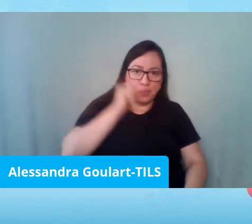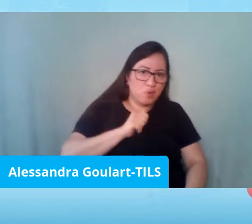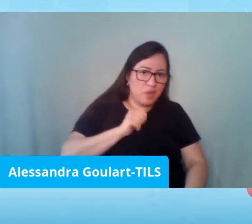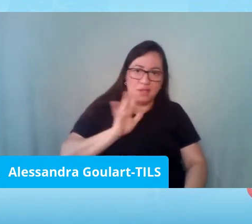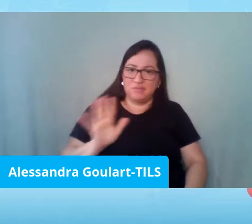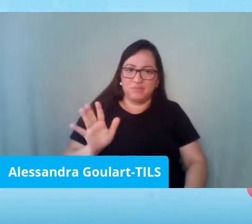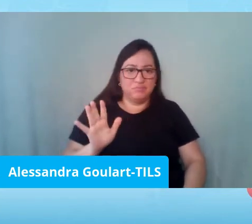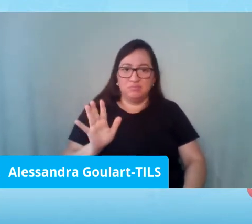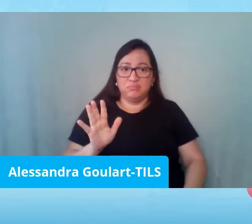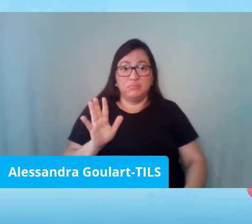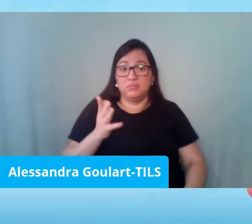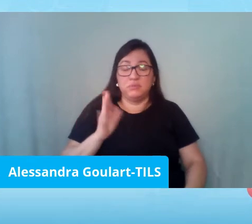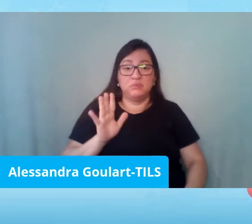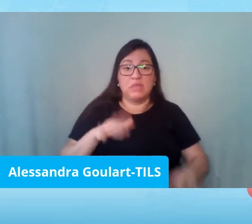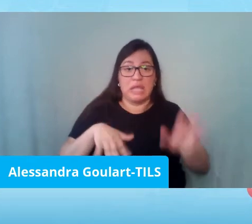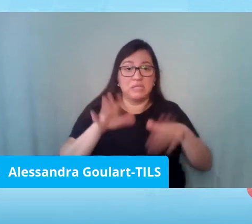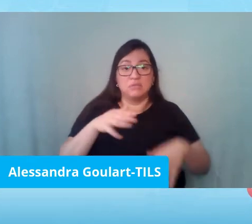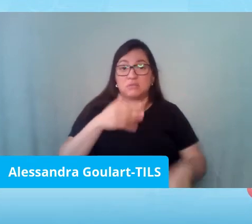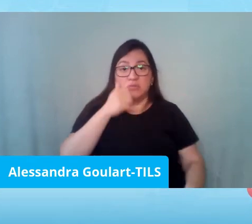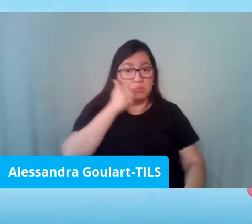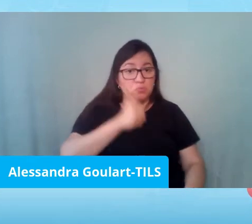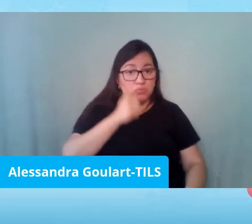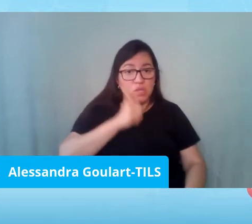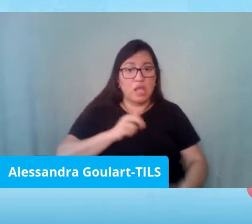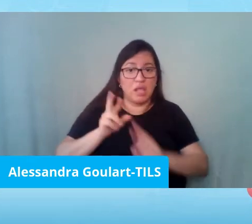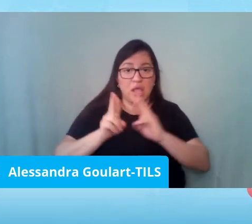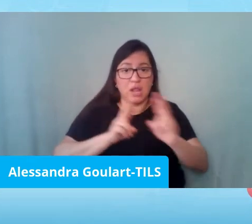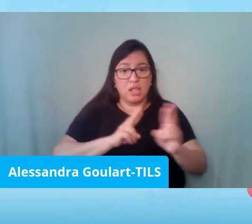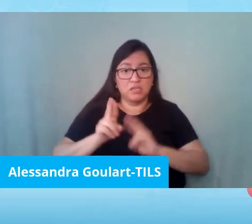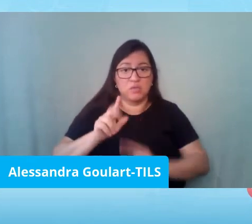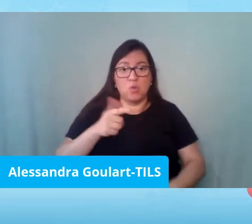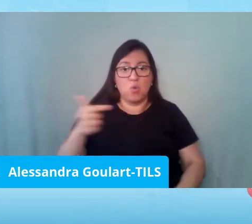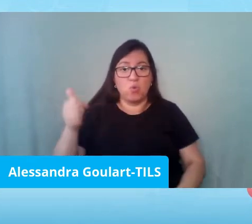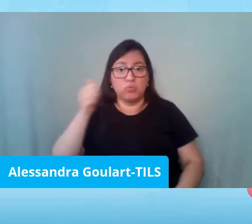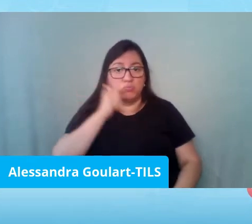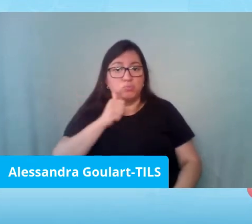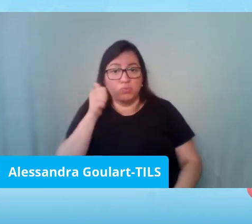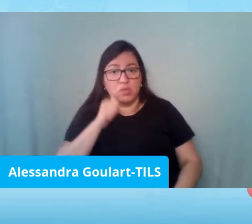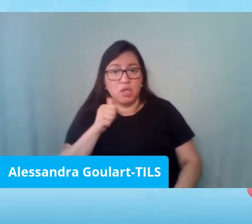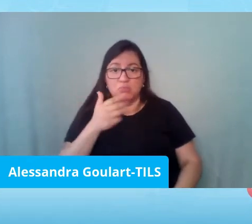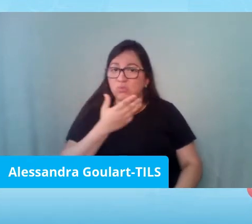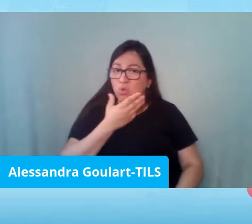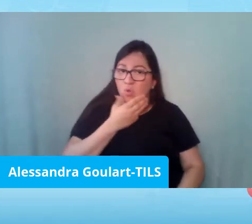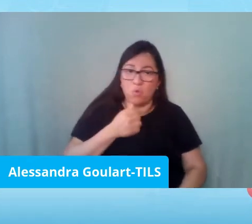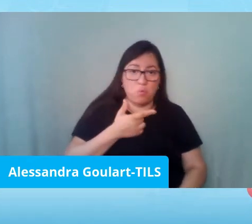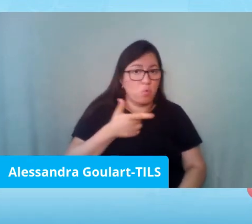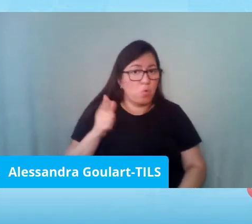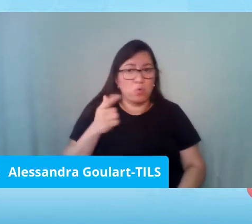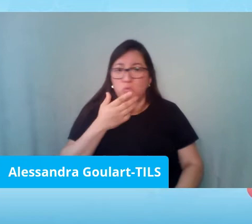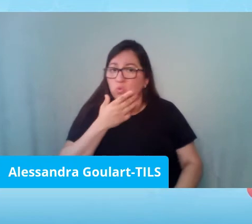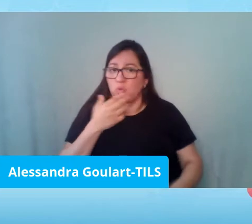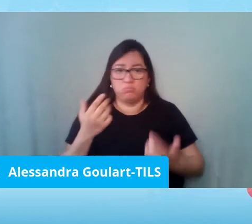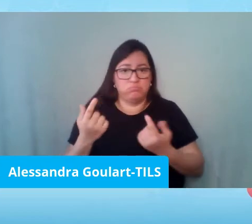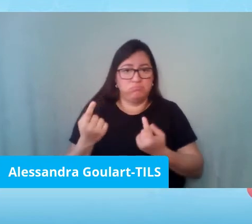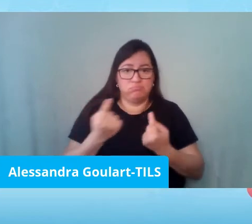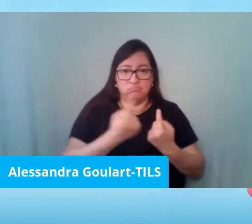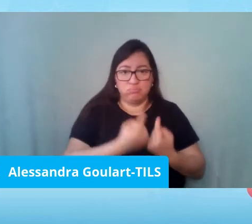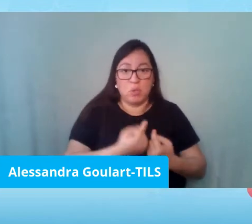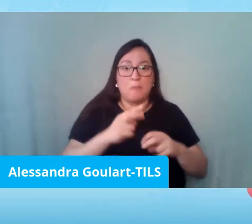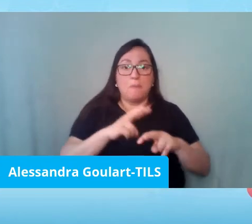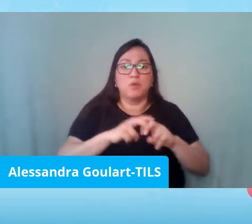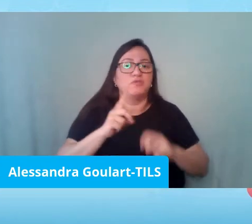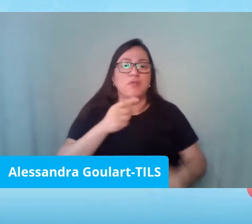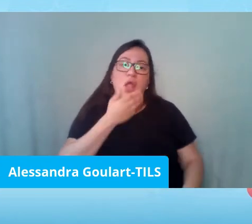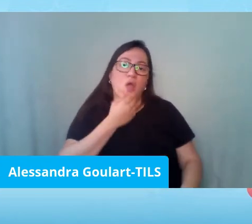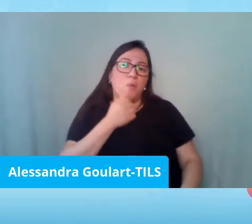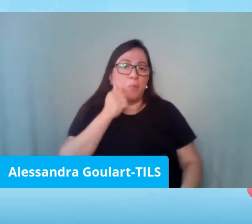relaciona apenas com um homem e da mesma forma um homem com uma mulher. Então é bem importante que a gente coloque a parceria, né? Então uma mulher,